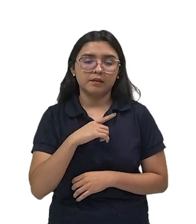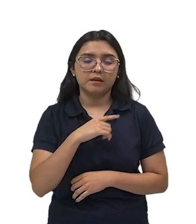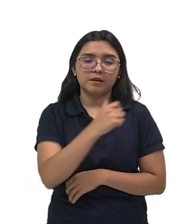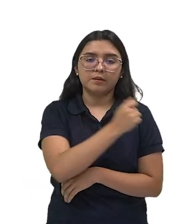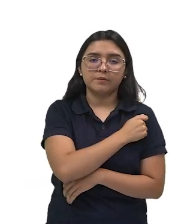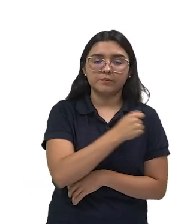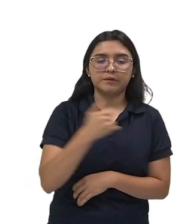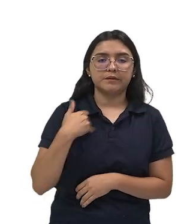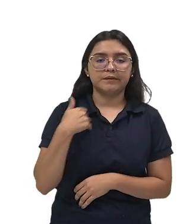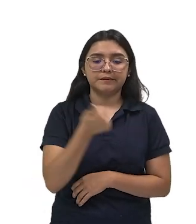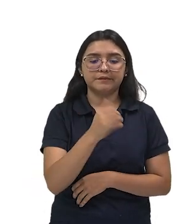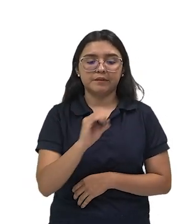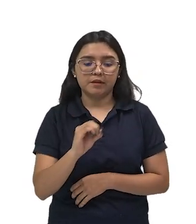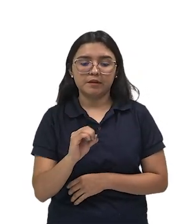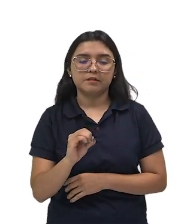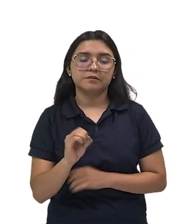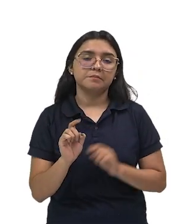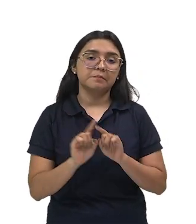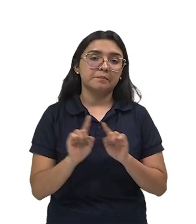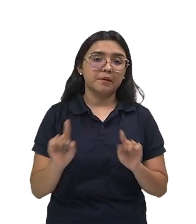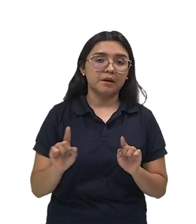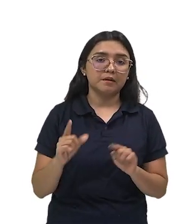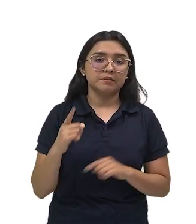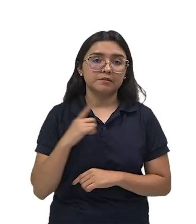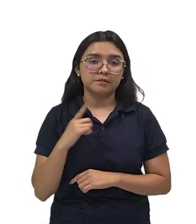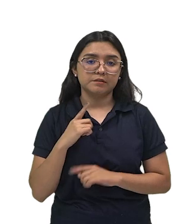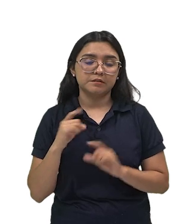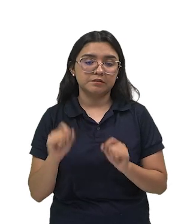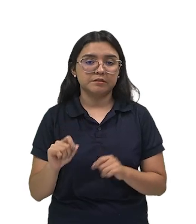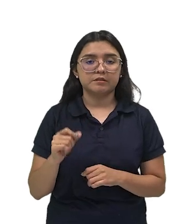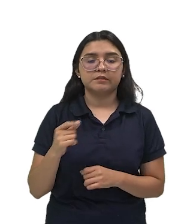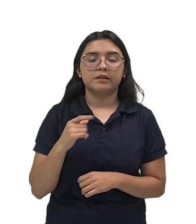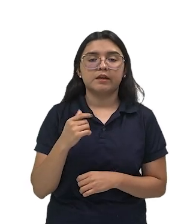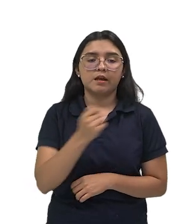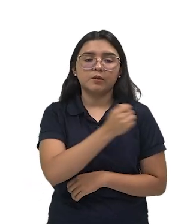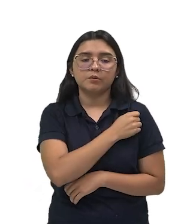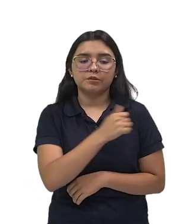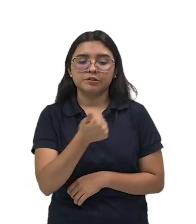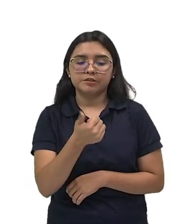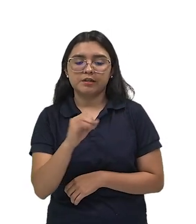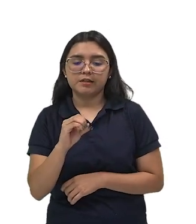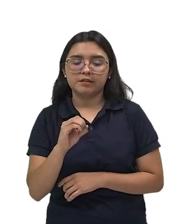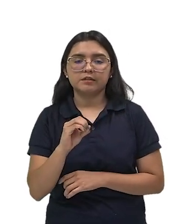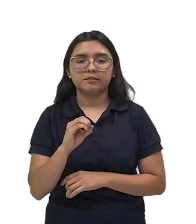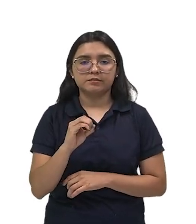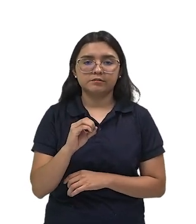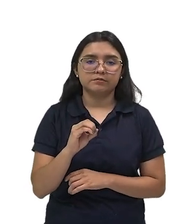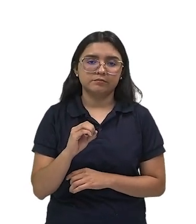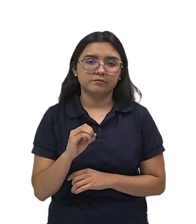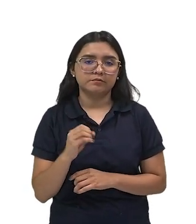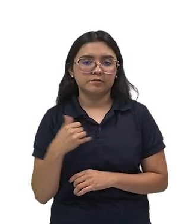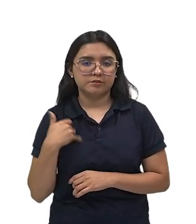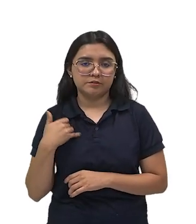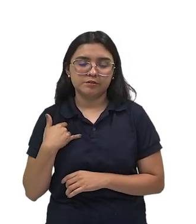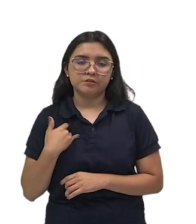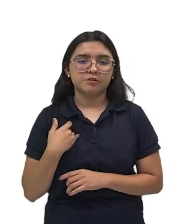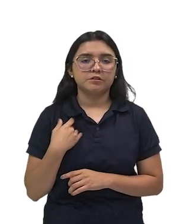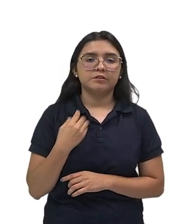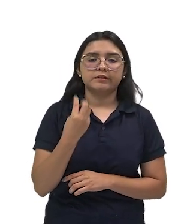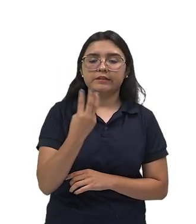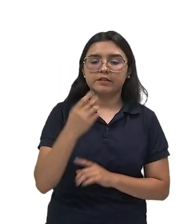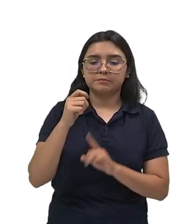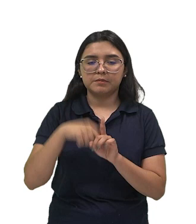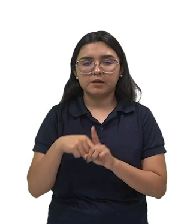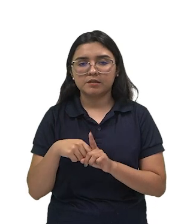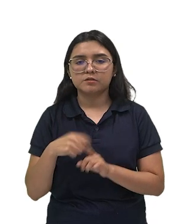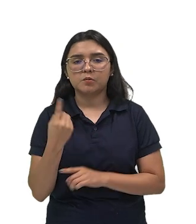anos, mas eu posso ter aluno de 10 anos e 1 mês. Eu posso ter aluno de 10 anos e 3 meses. Eu